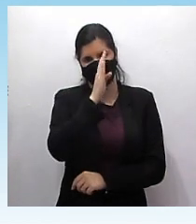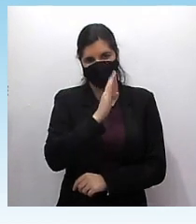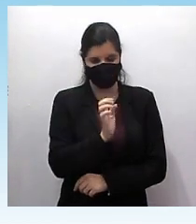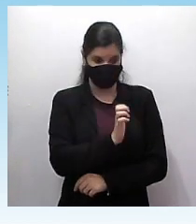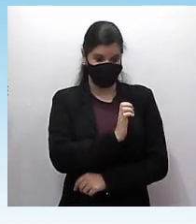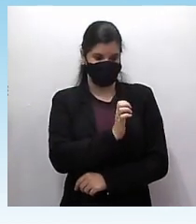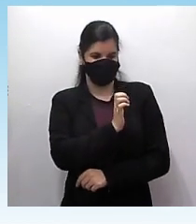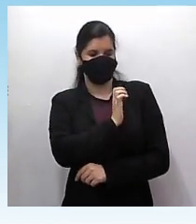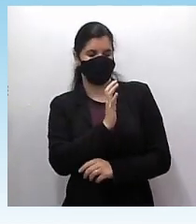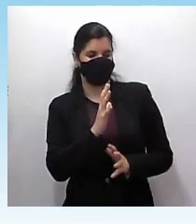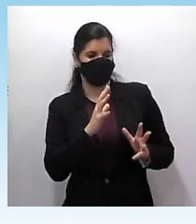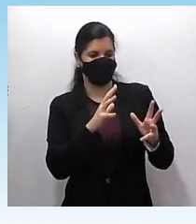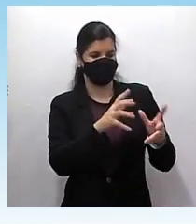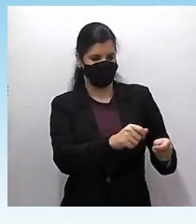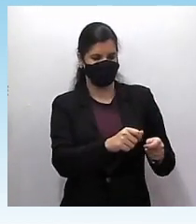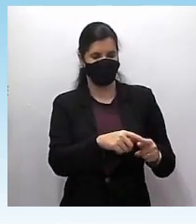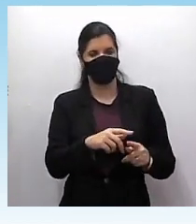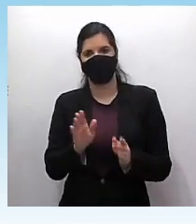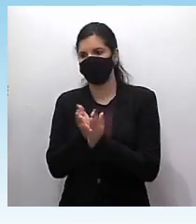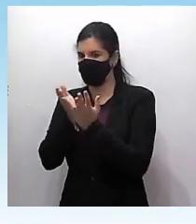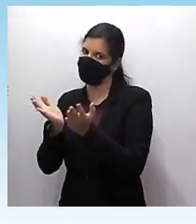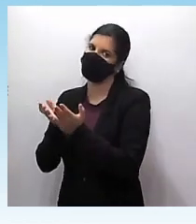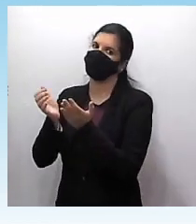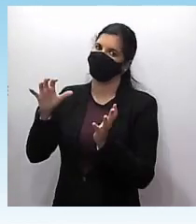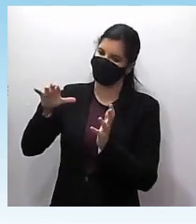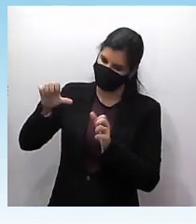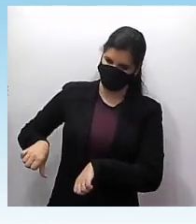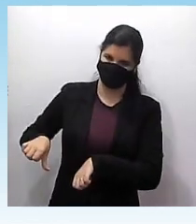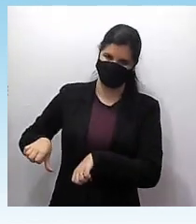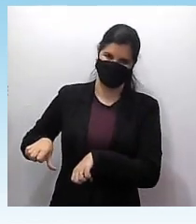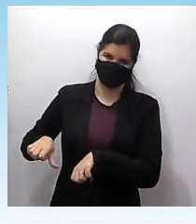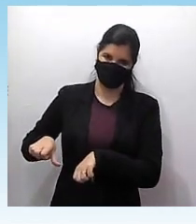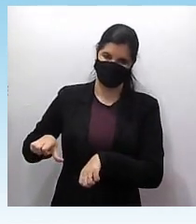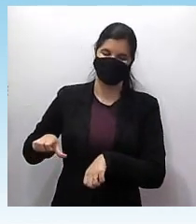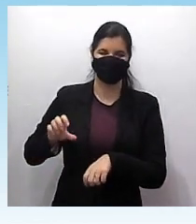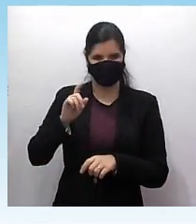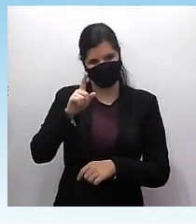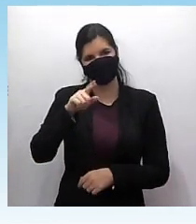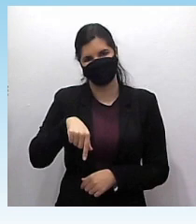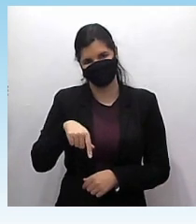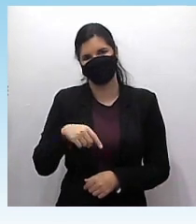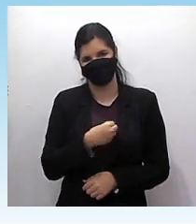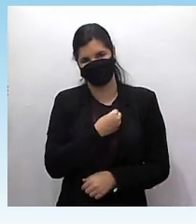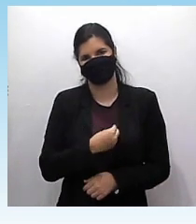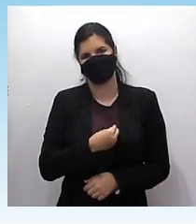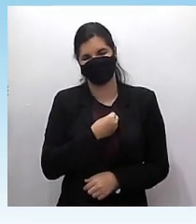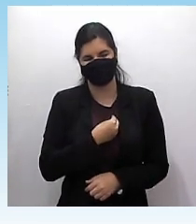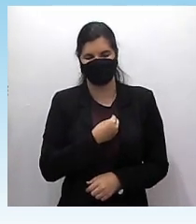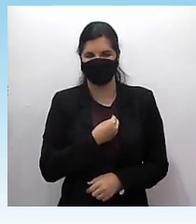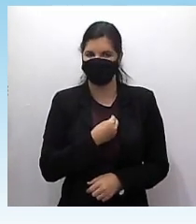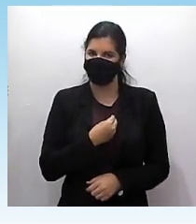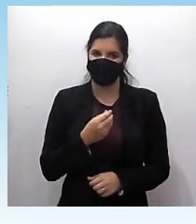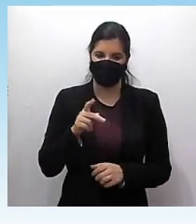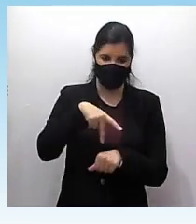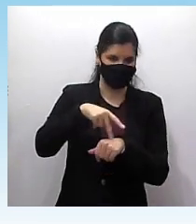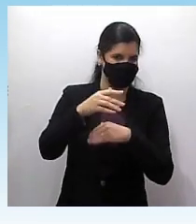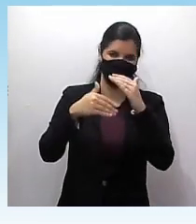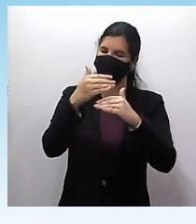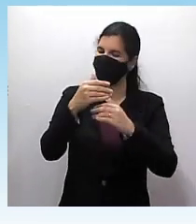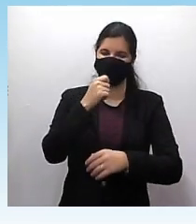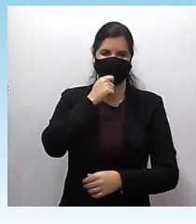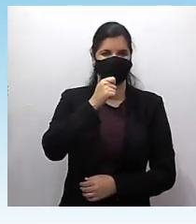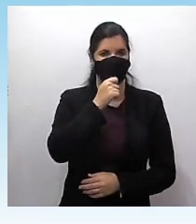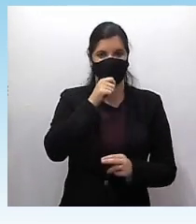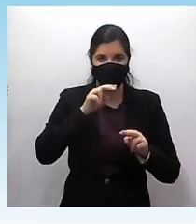mais ricos do mundo e também entre os mais pobres do mundo. Essa realidade é que não nos permite ser um país desenvolvido